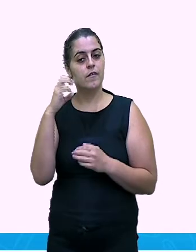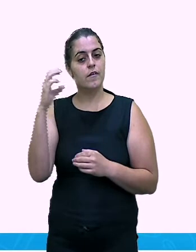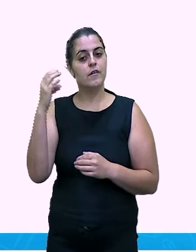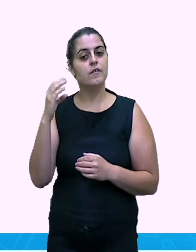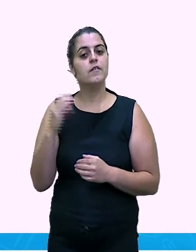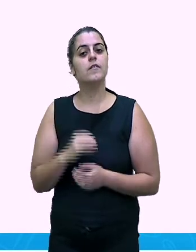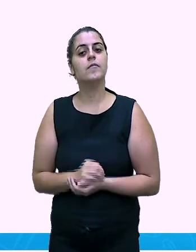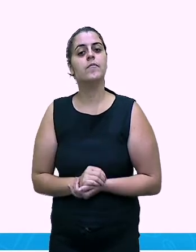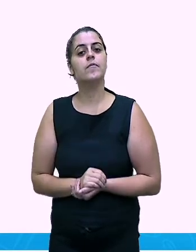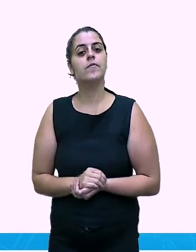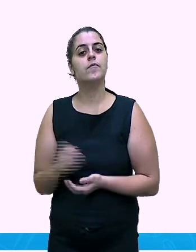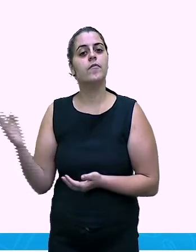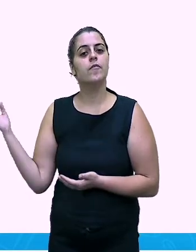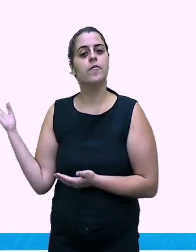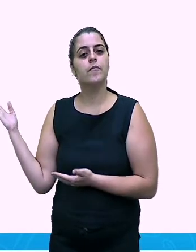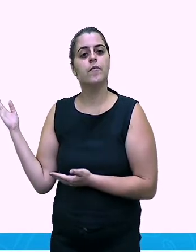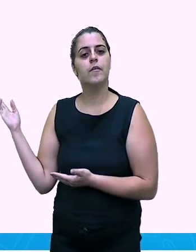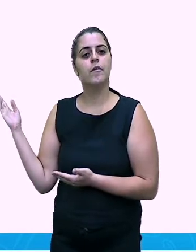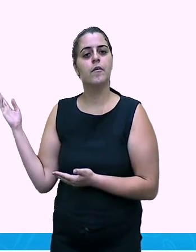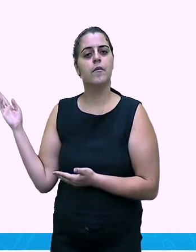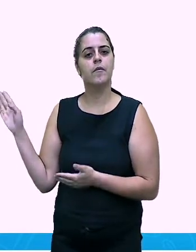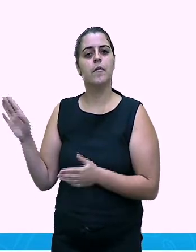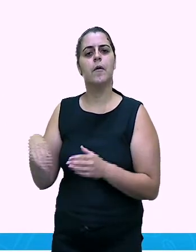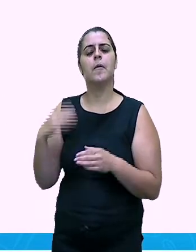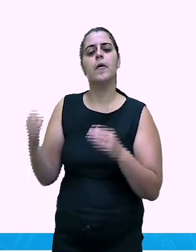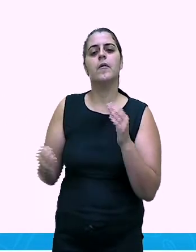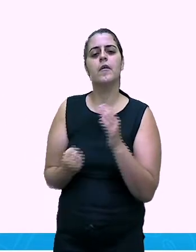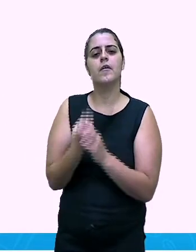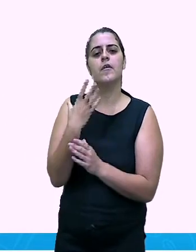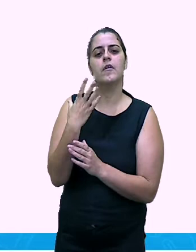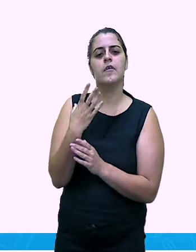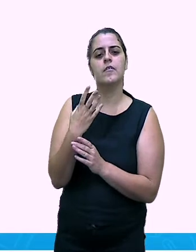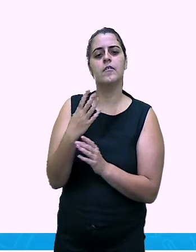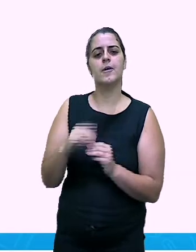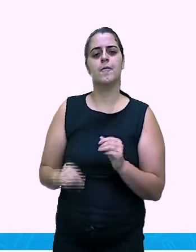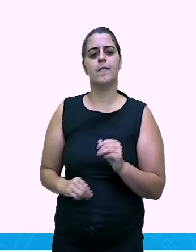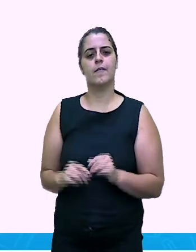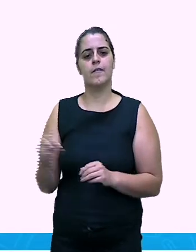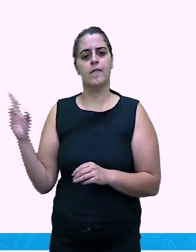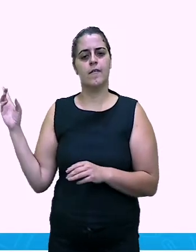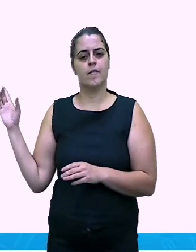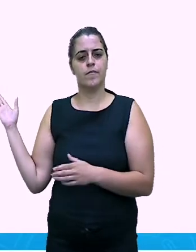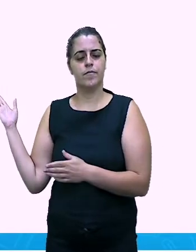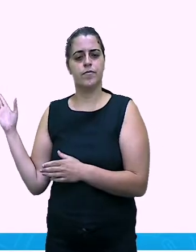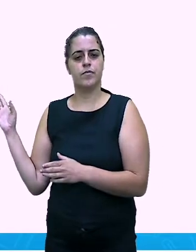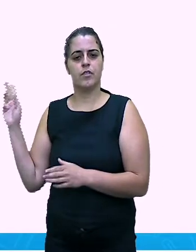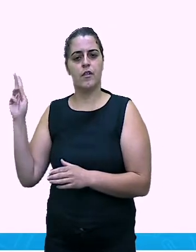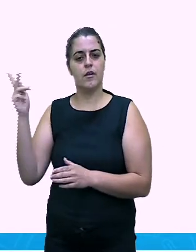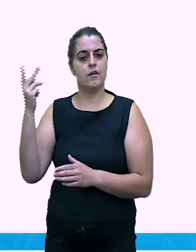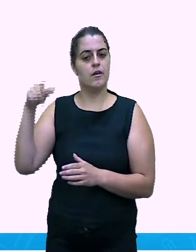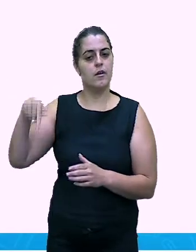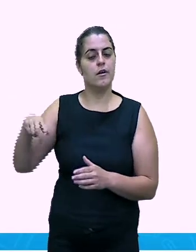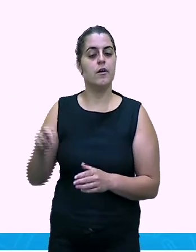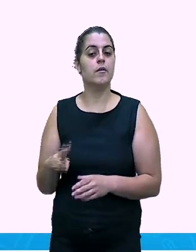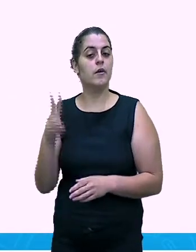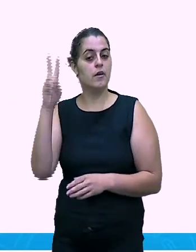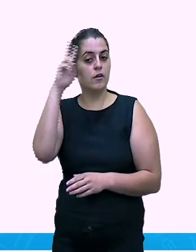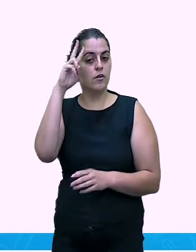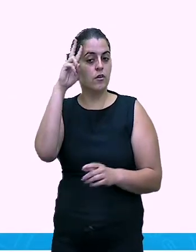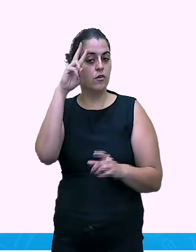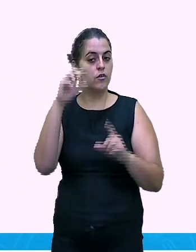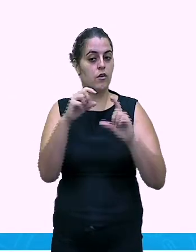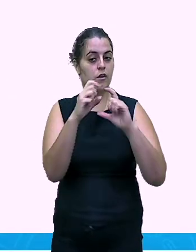ciência. Passo para a criação de HQ. HQ nada mais é que uma